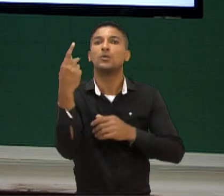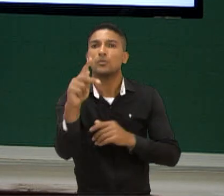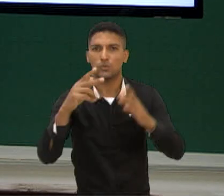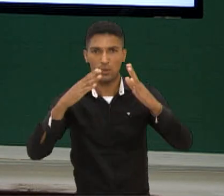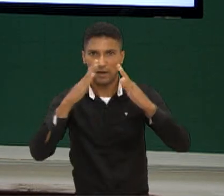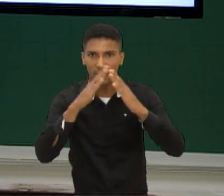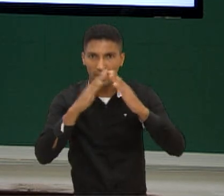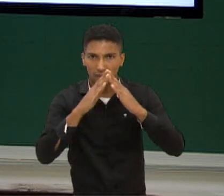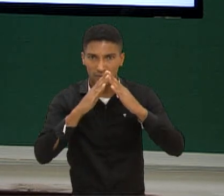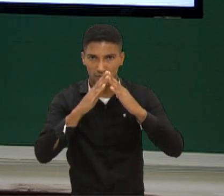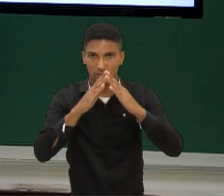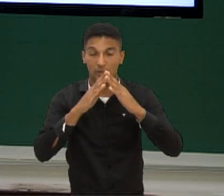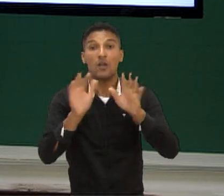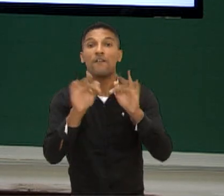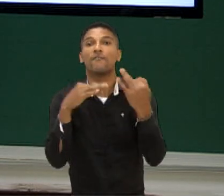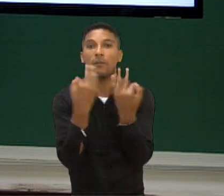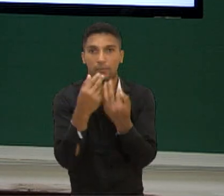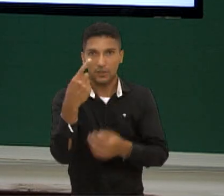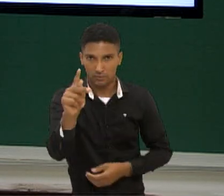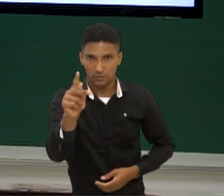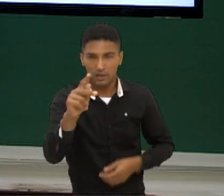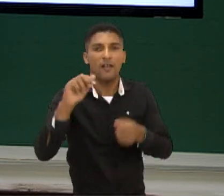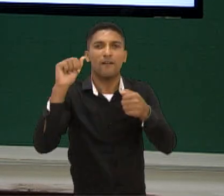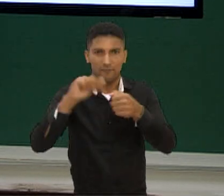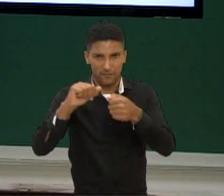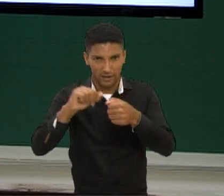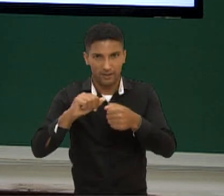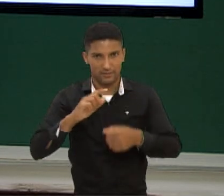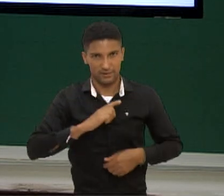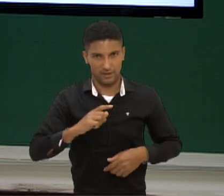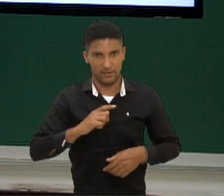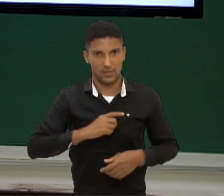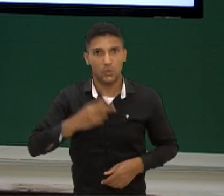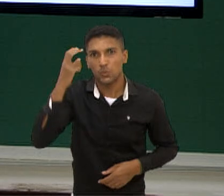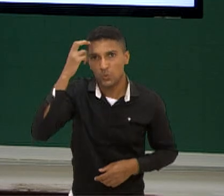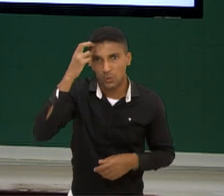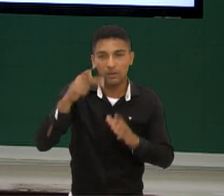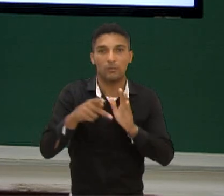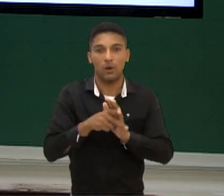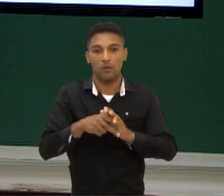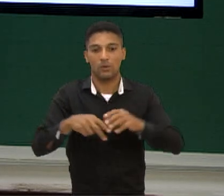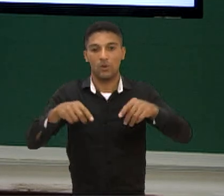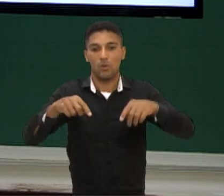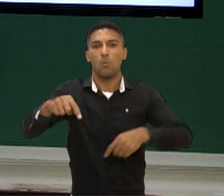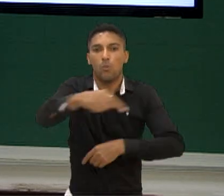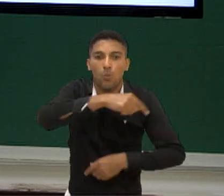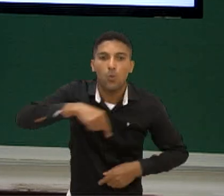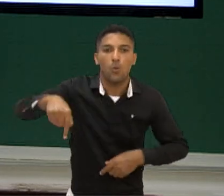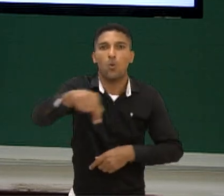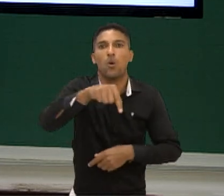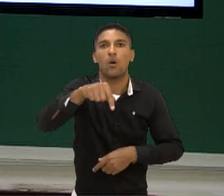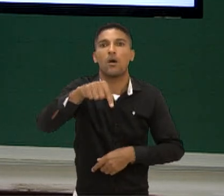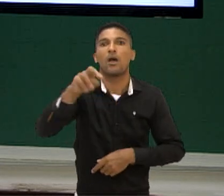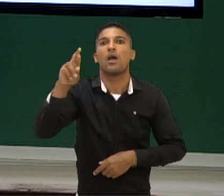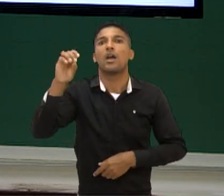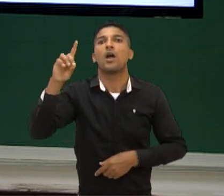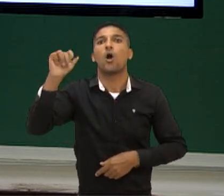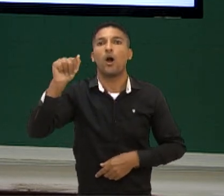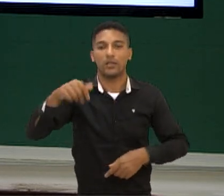Vocês fazem alguma coisa na casa de vocês em roda? Será